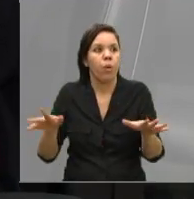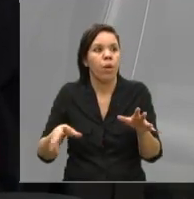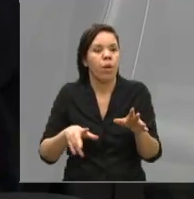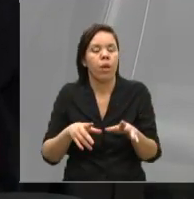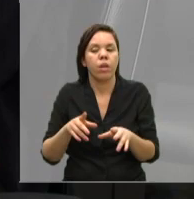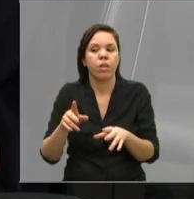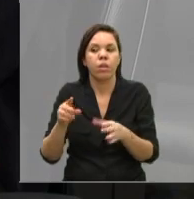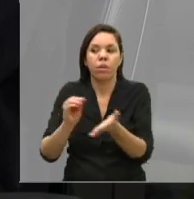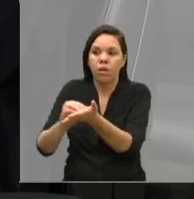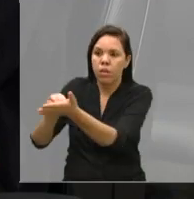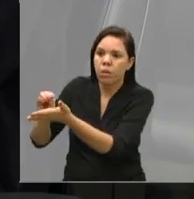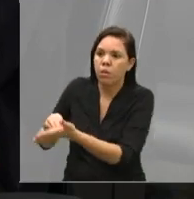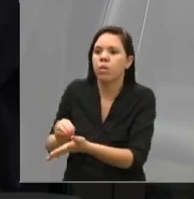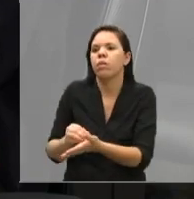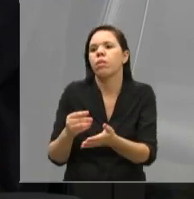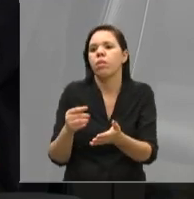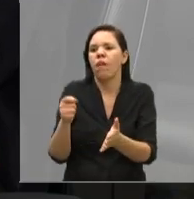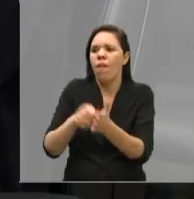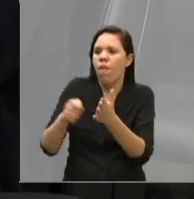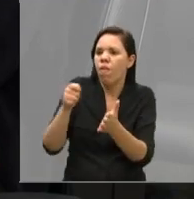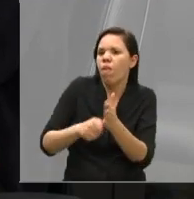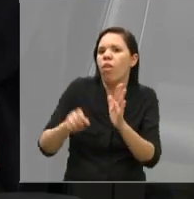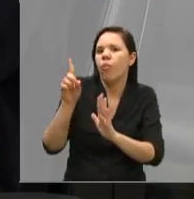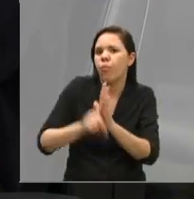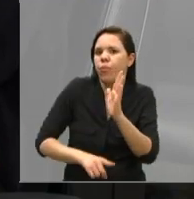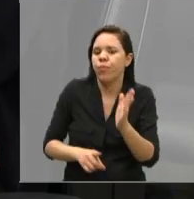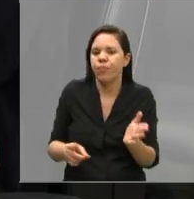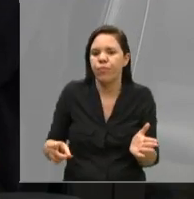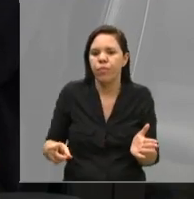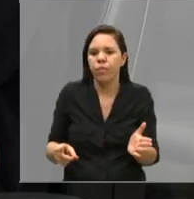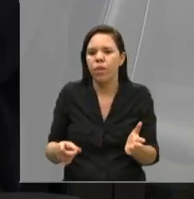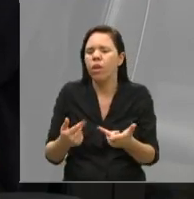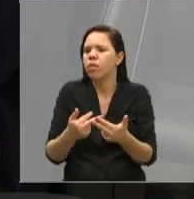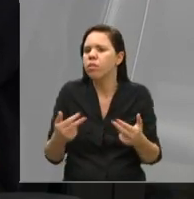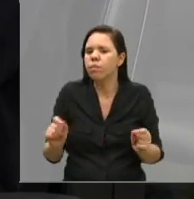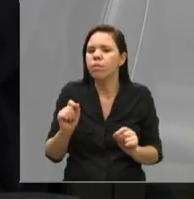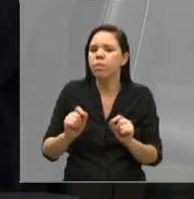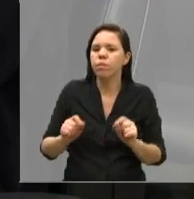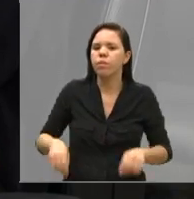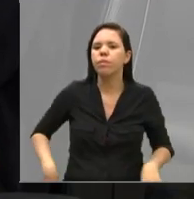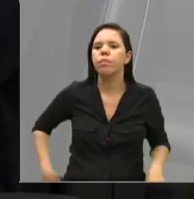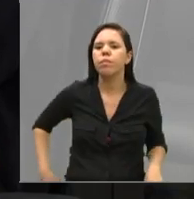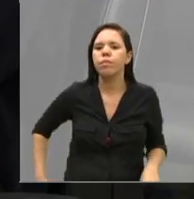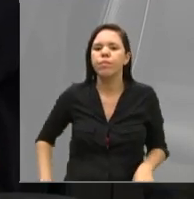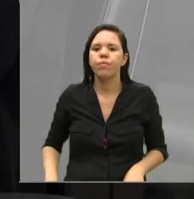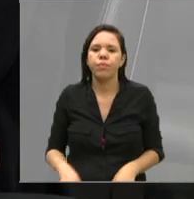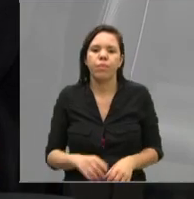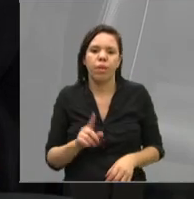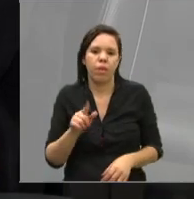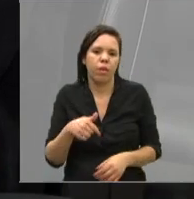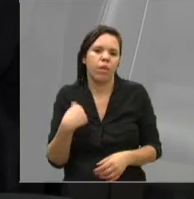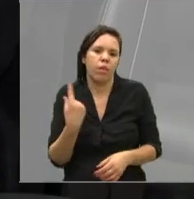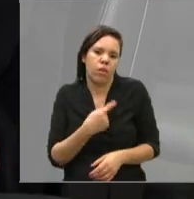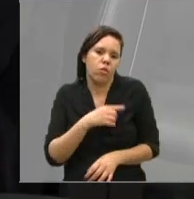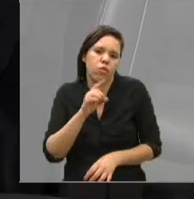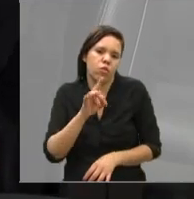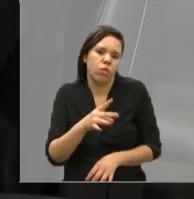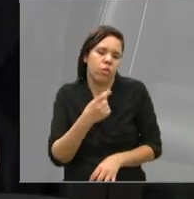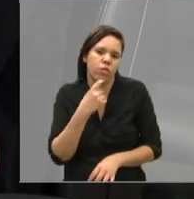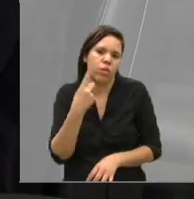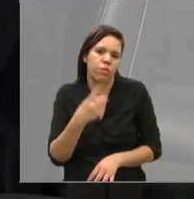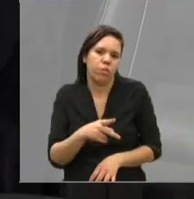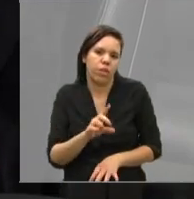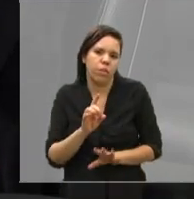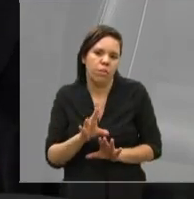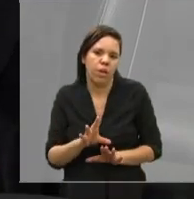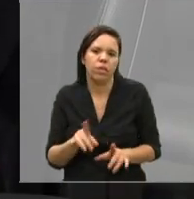das demandas, das reivindicações, de questões que muitas vezes, na verdade, essa é uma questão não apenas aqui de